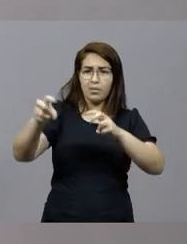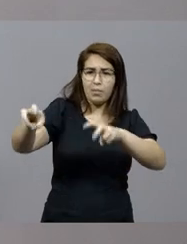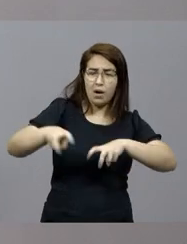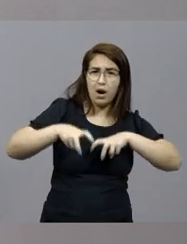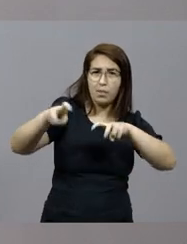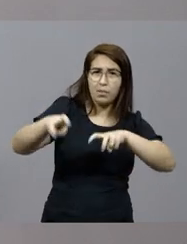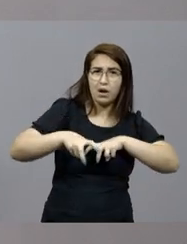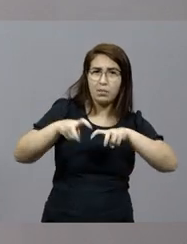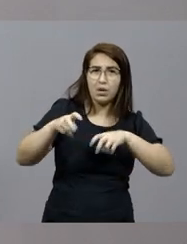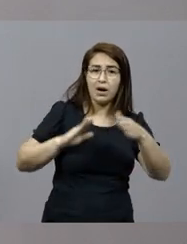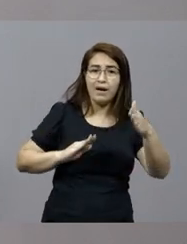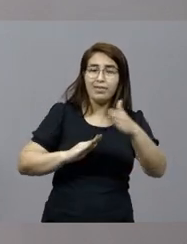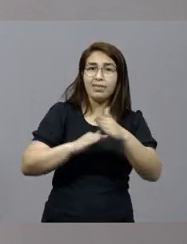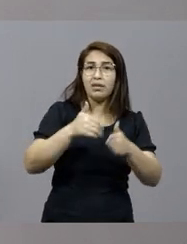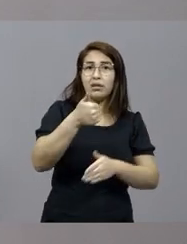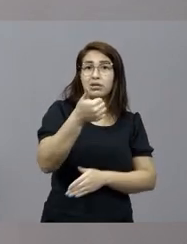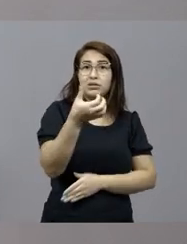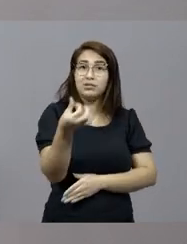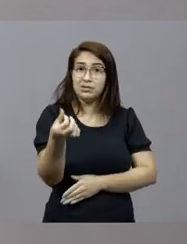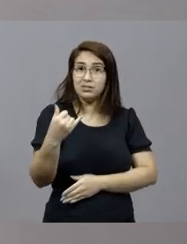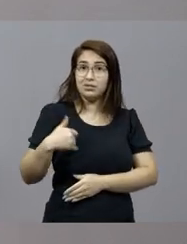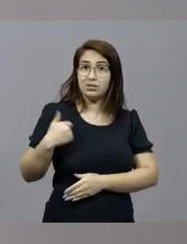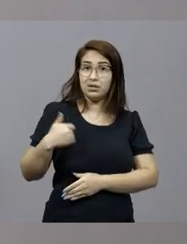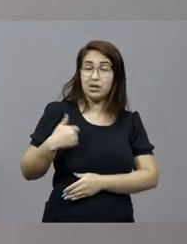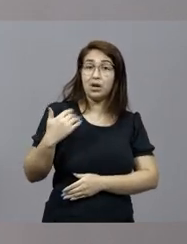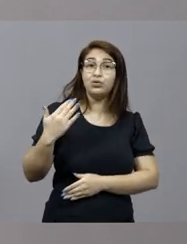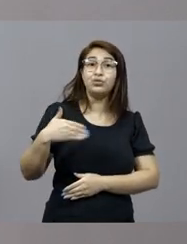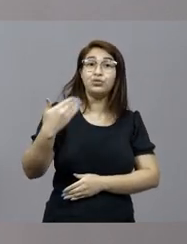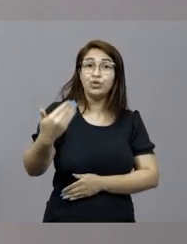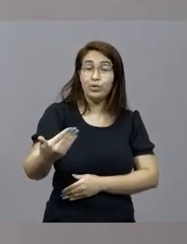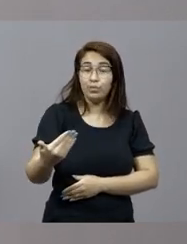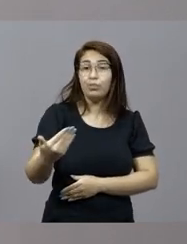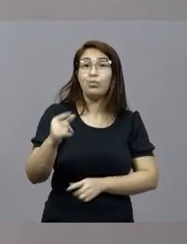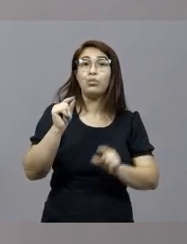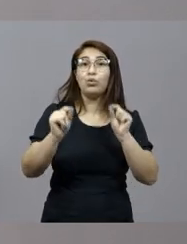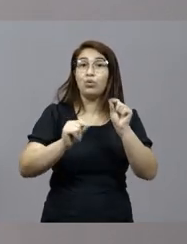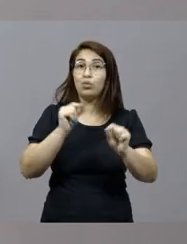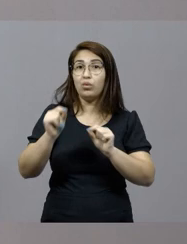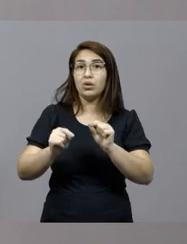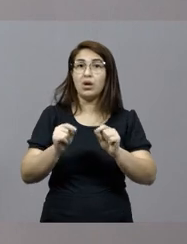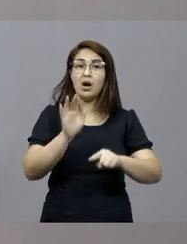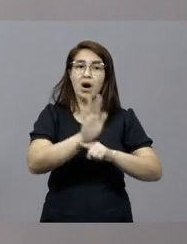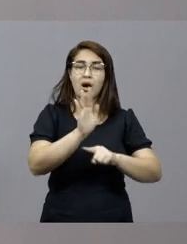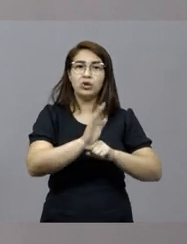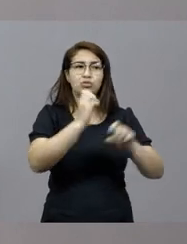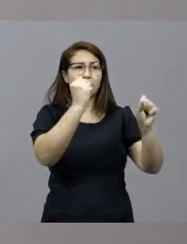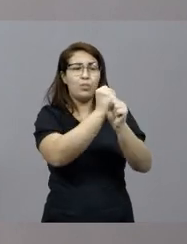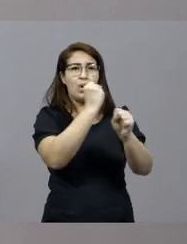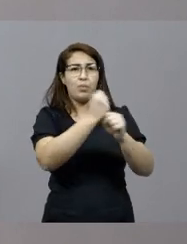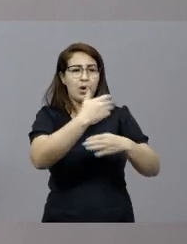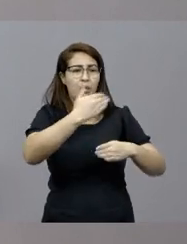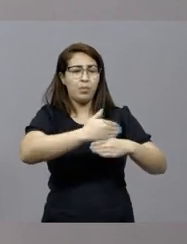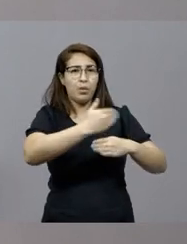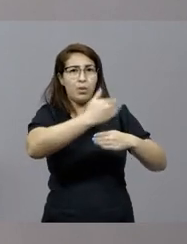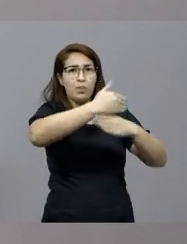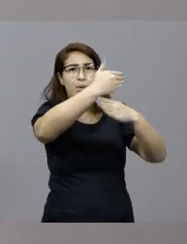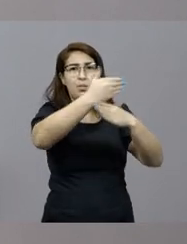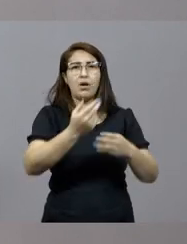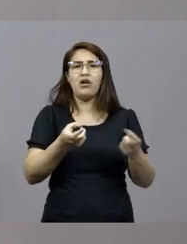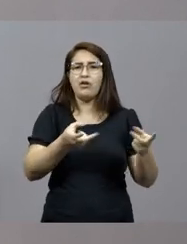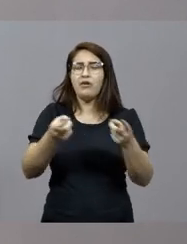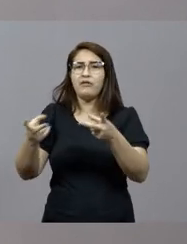anos, depois fui servente pedreiro, pacoteiro,